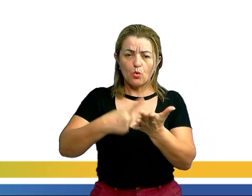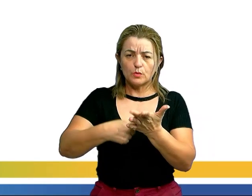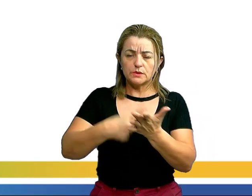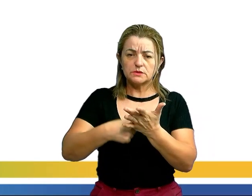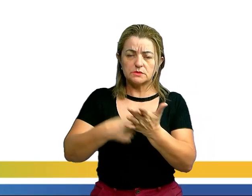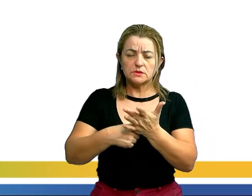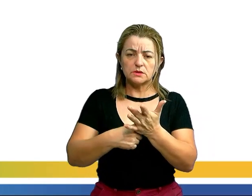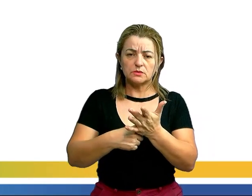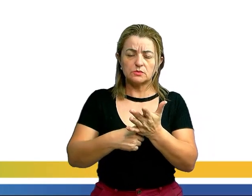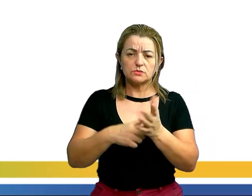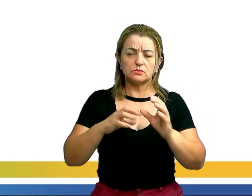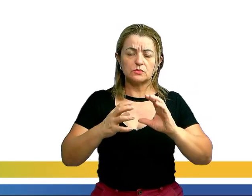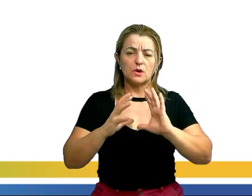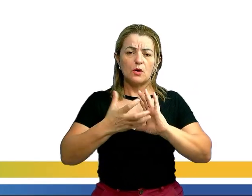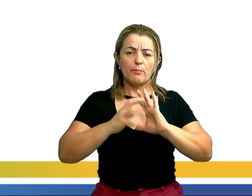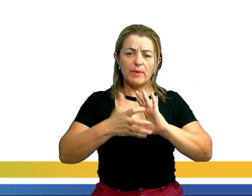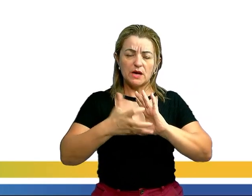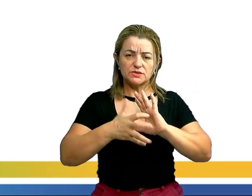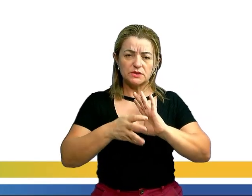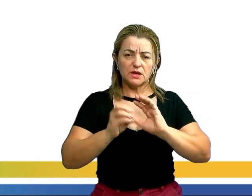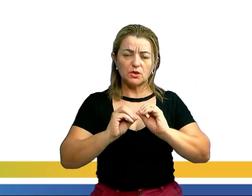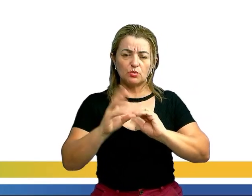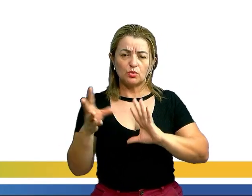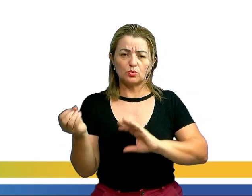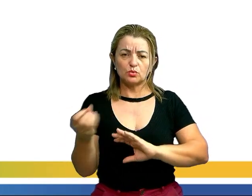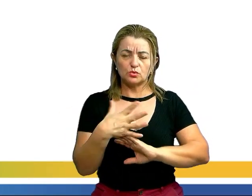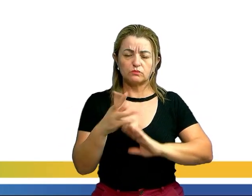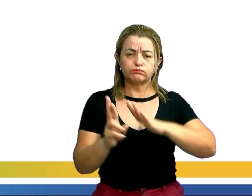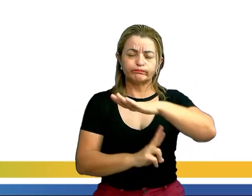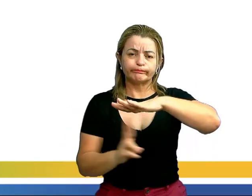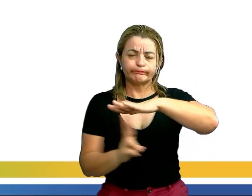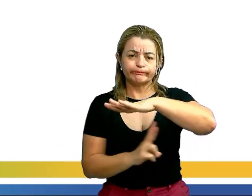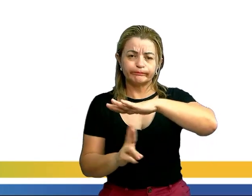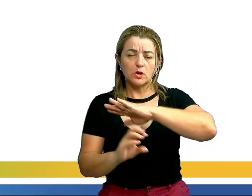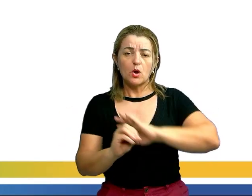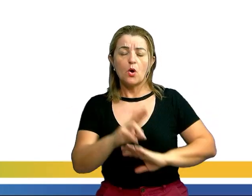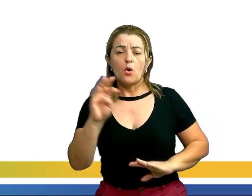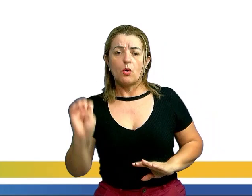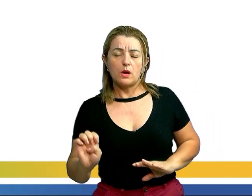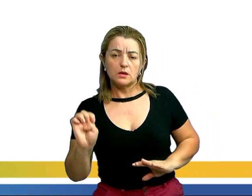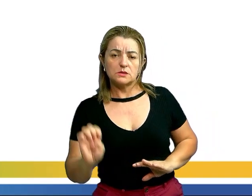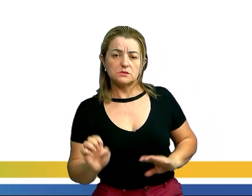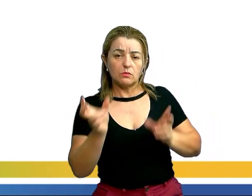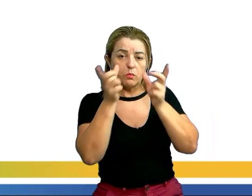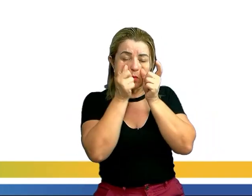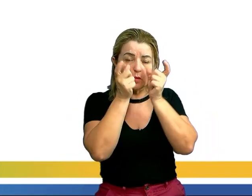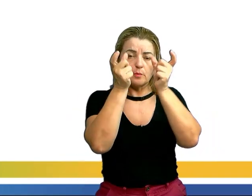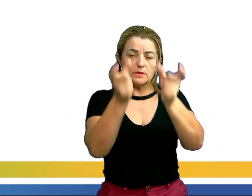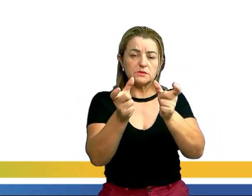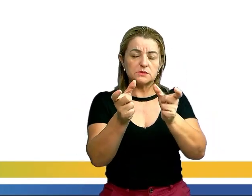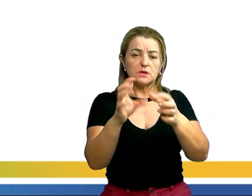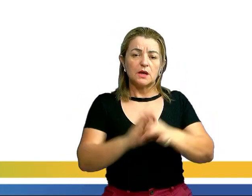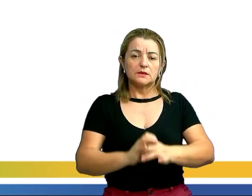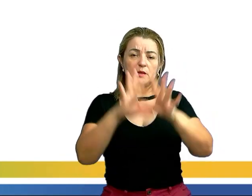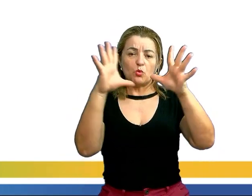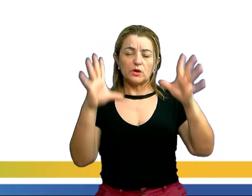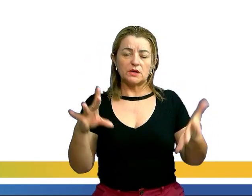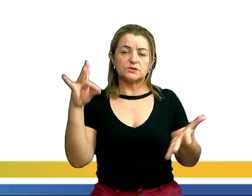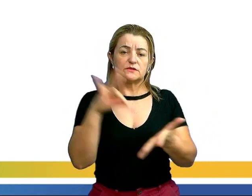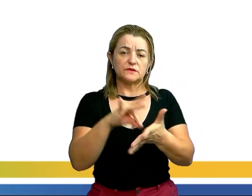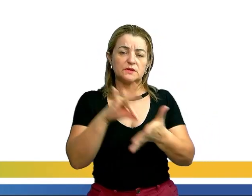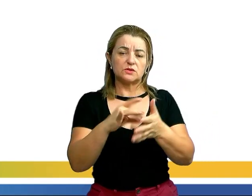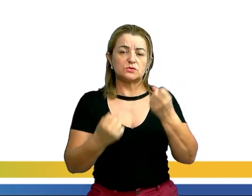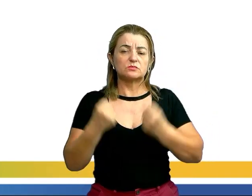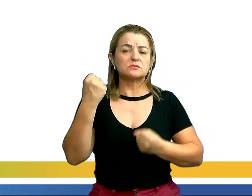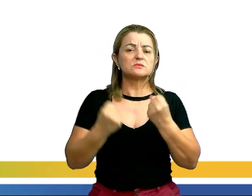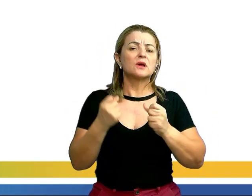e modernização rodoviária. Ou letra E, perspectiva democrática e eficaz dos